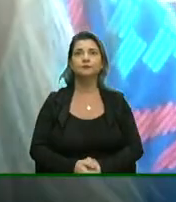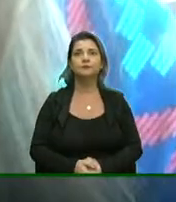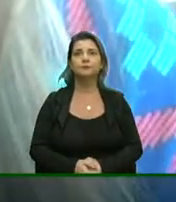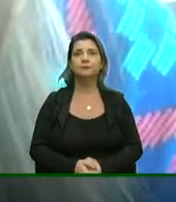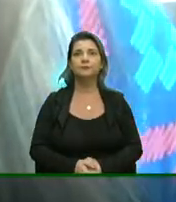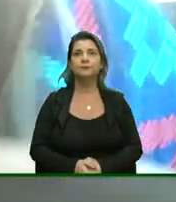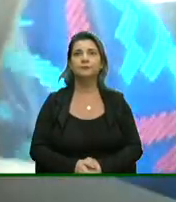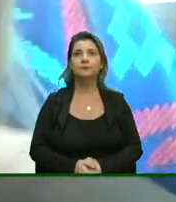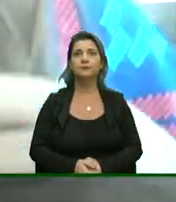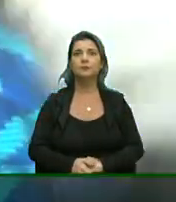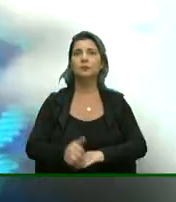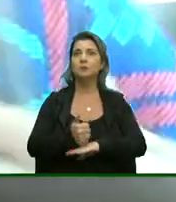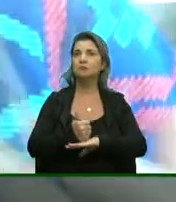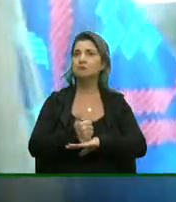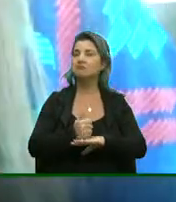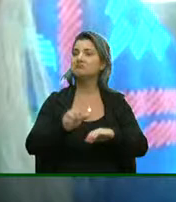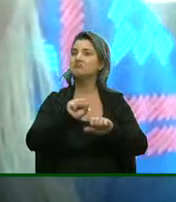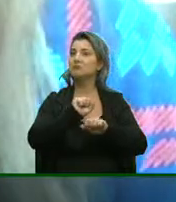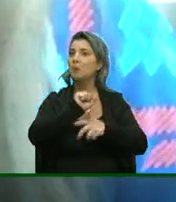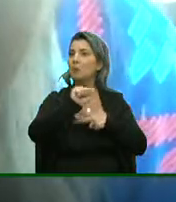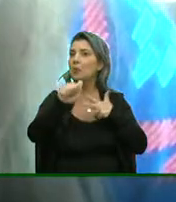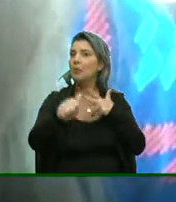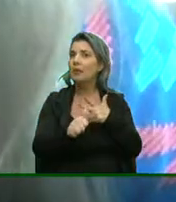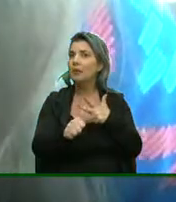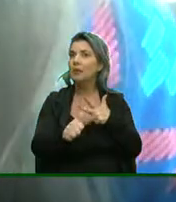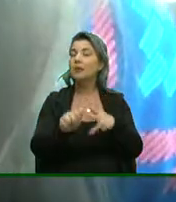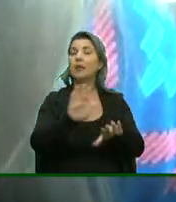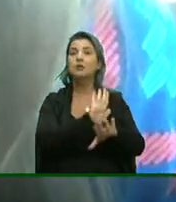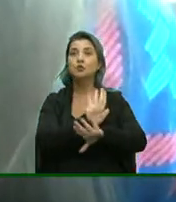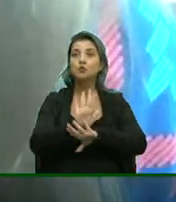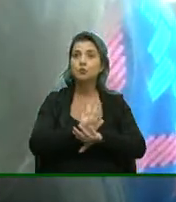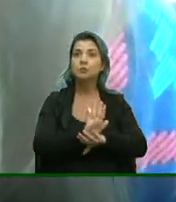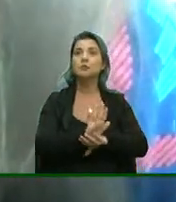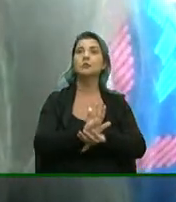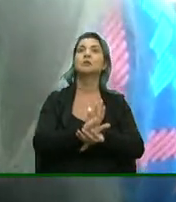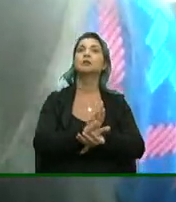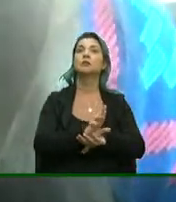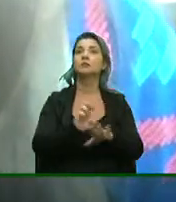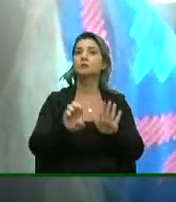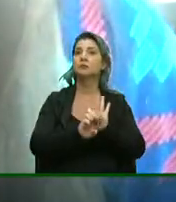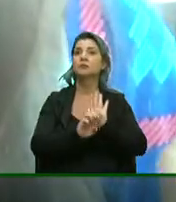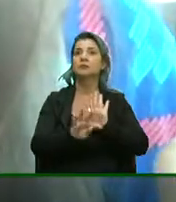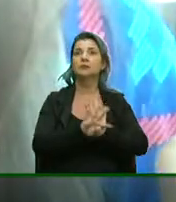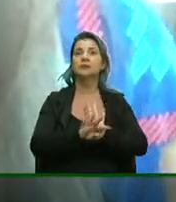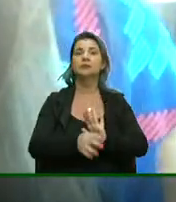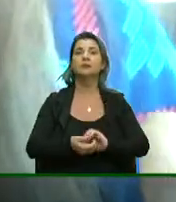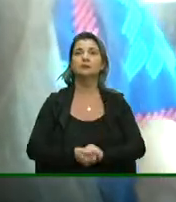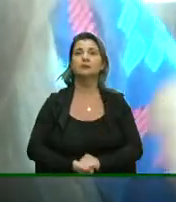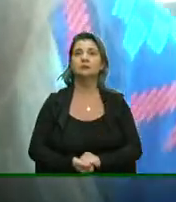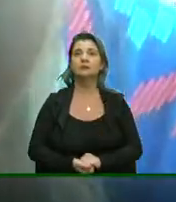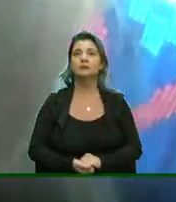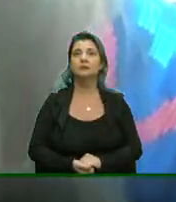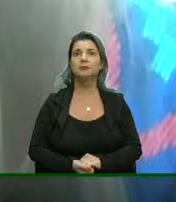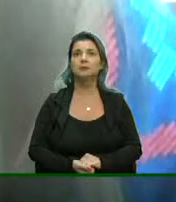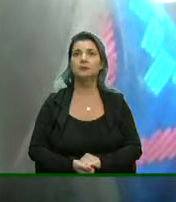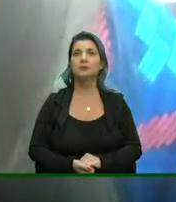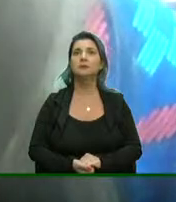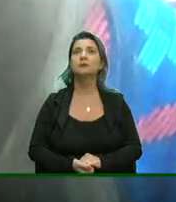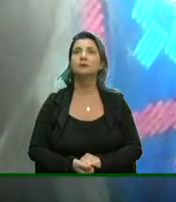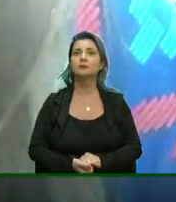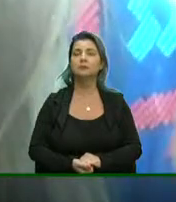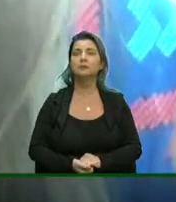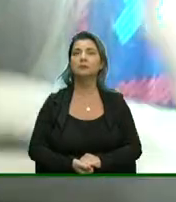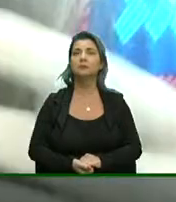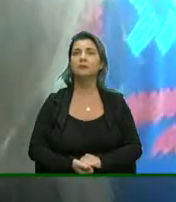de servidores do Poder Executivo ajudando, inclusive, na redação dessas emendas, que muitas vezes tinha uma palavra que estava errada, troca,